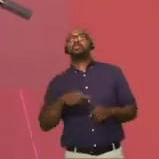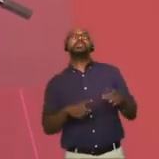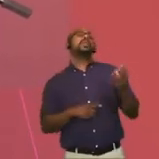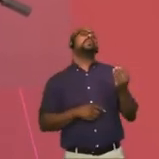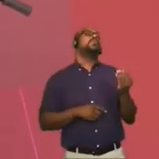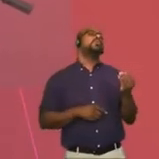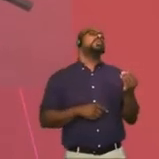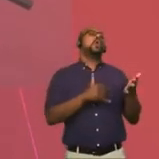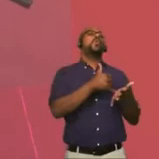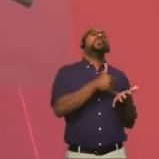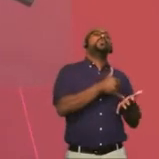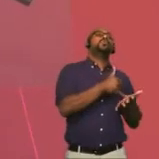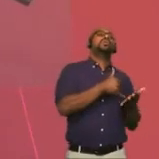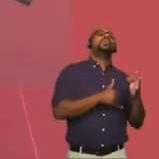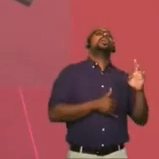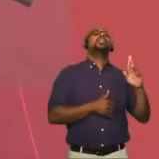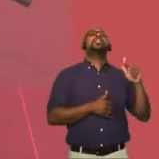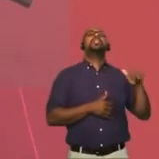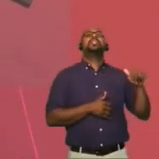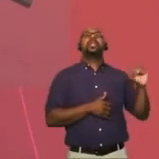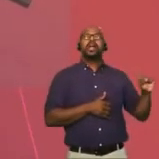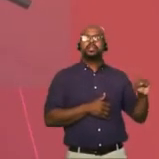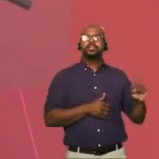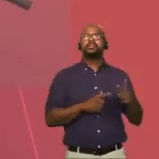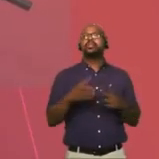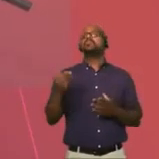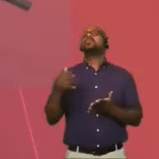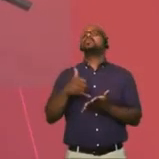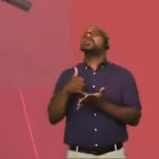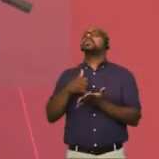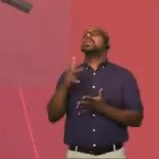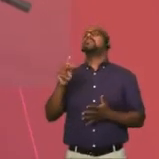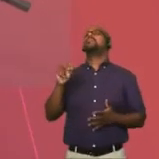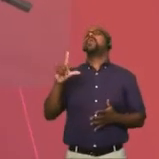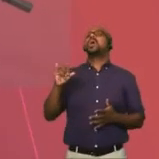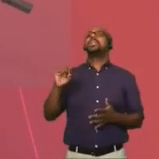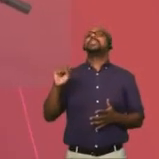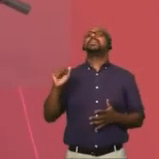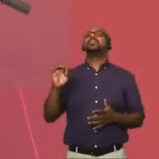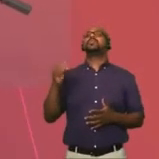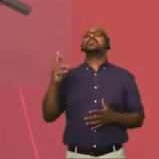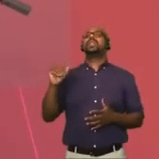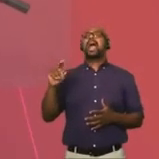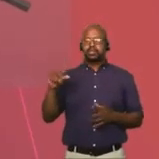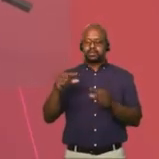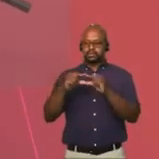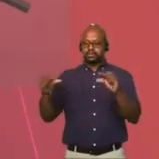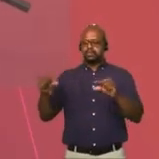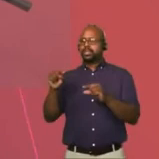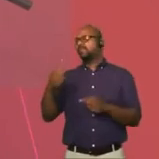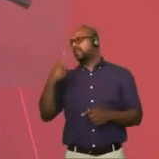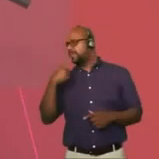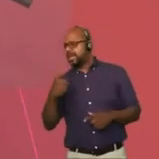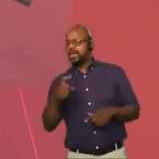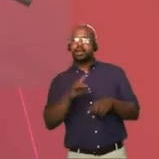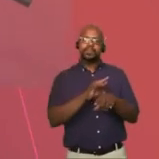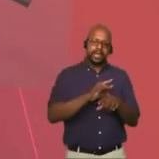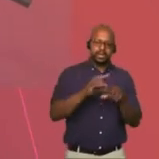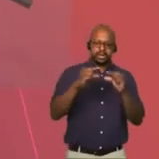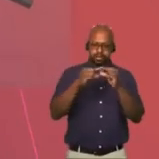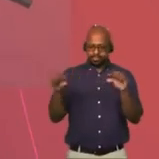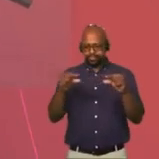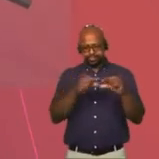que tem muito gordura transgênica O que é que tem muita gordura poli-insaturada vão botar uma Tarja vermelha uma tarja preta